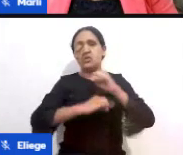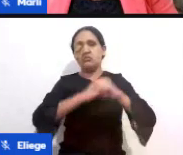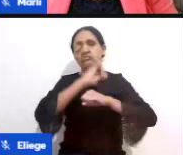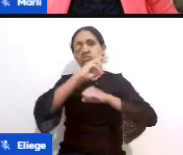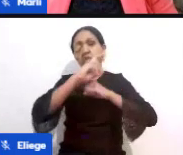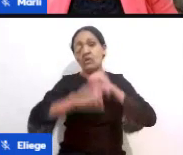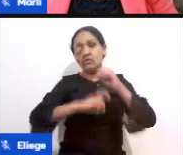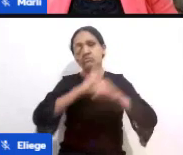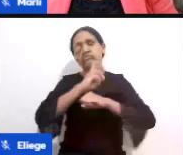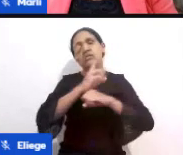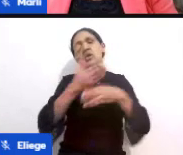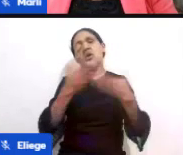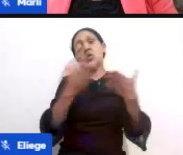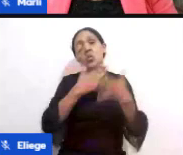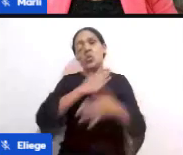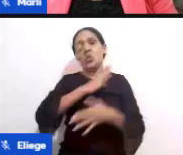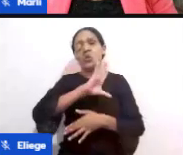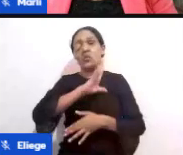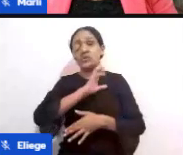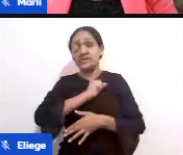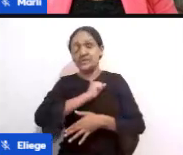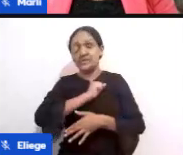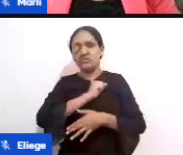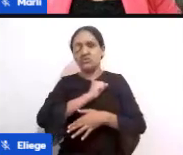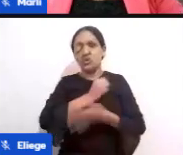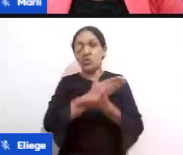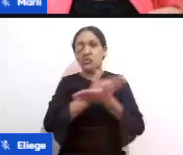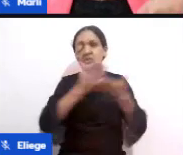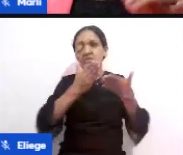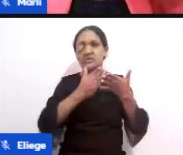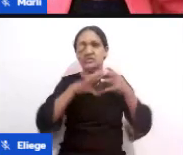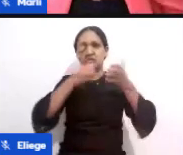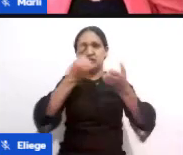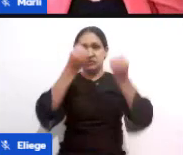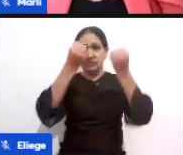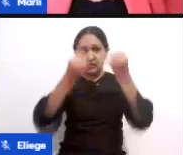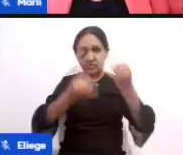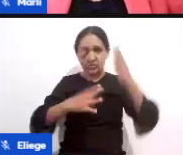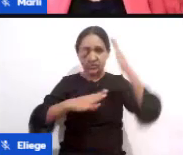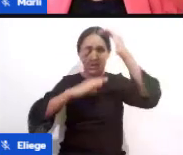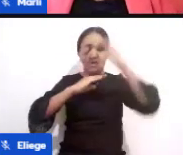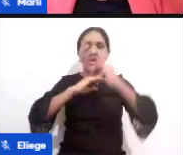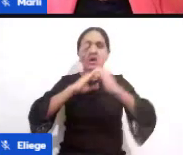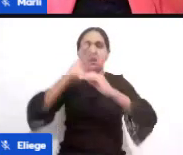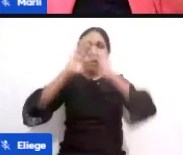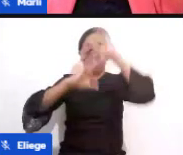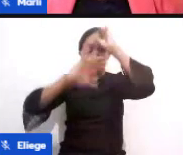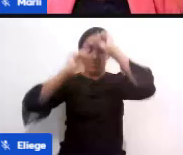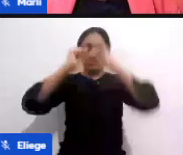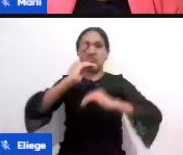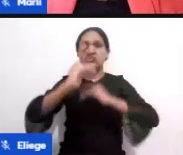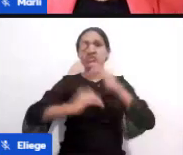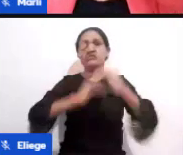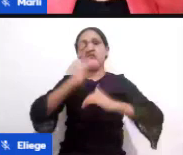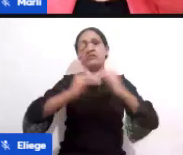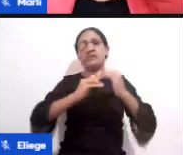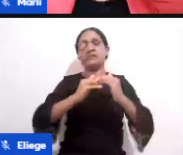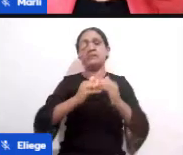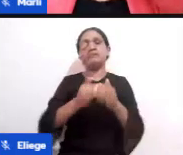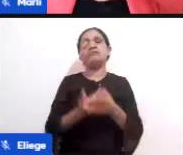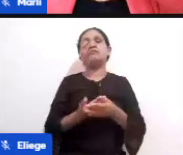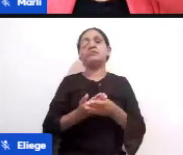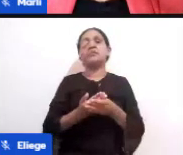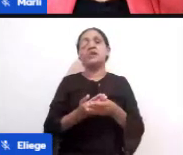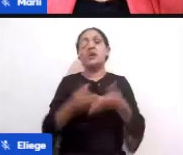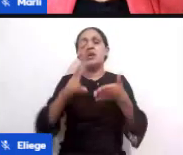de começar a conversar com vocês sobre aprendizagem e desenvolvimento. Então, eu vou me